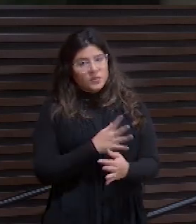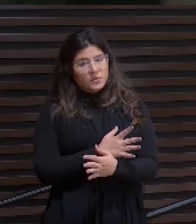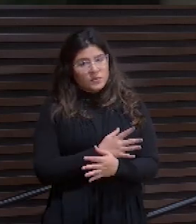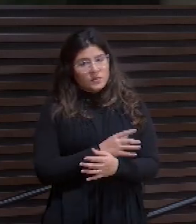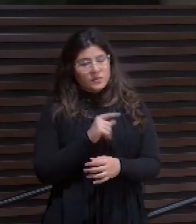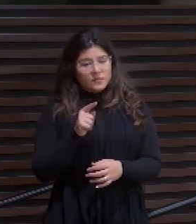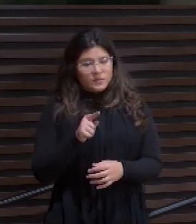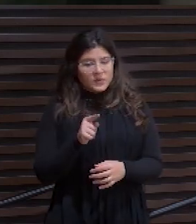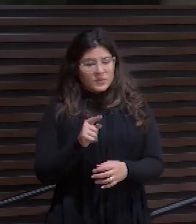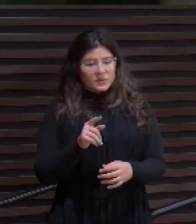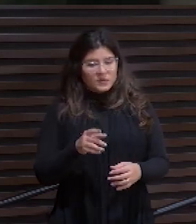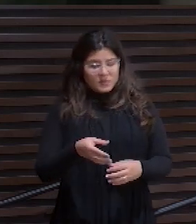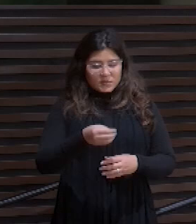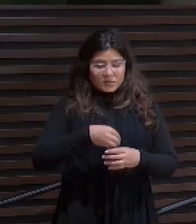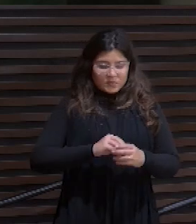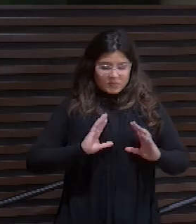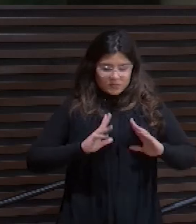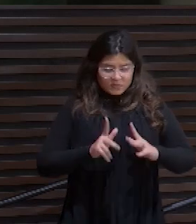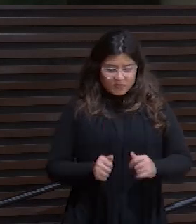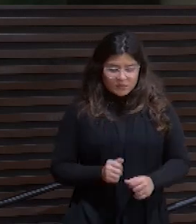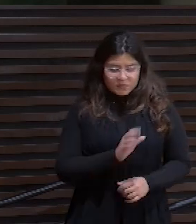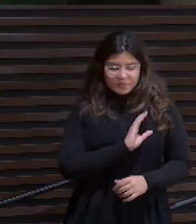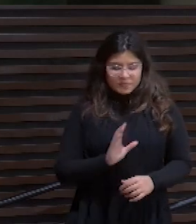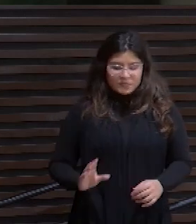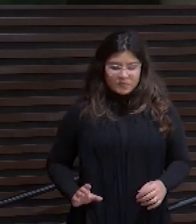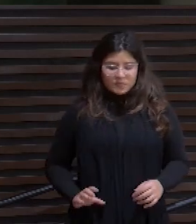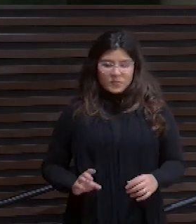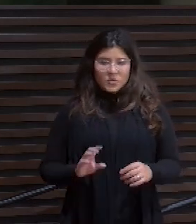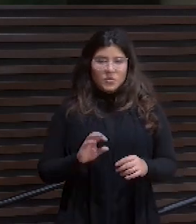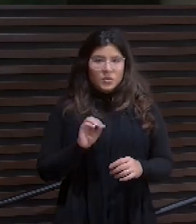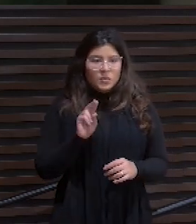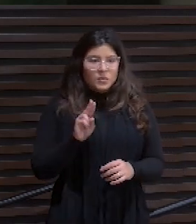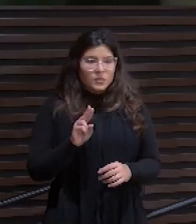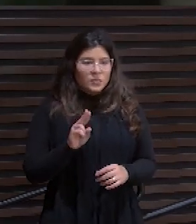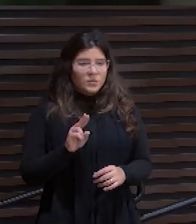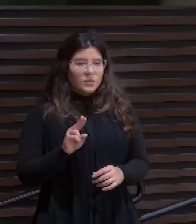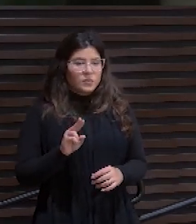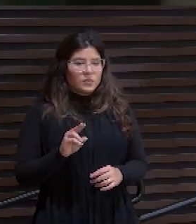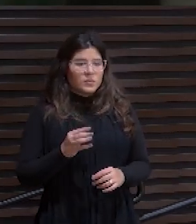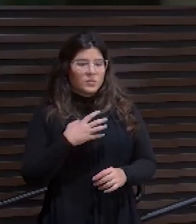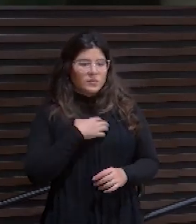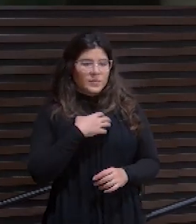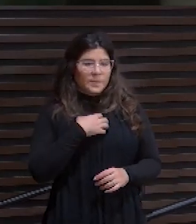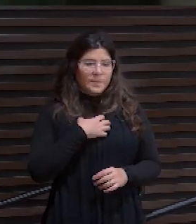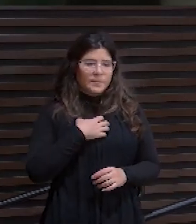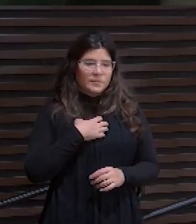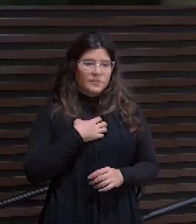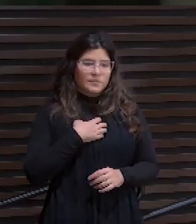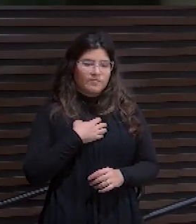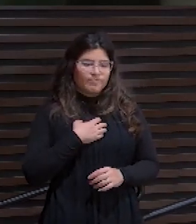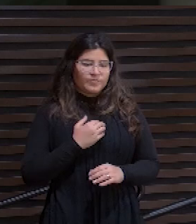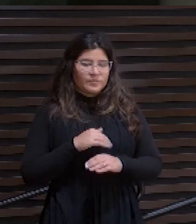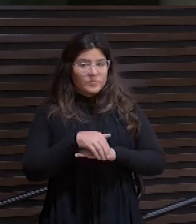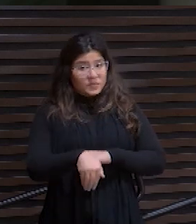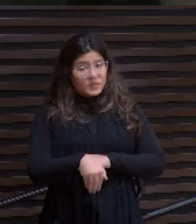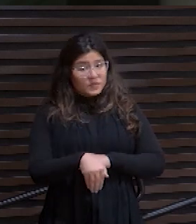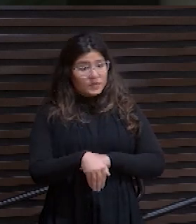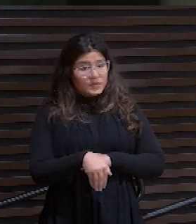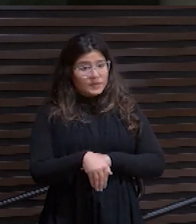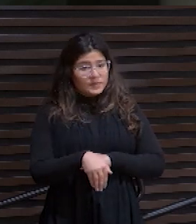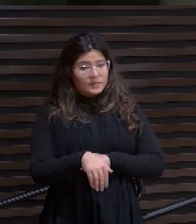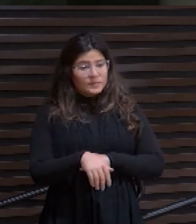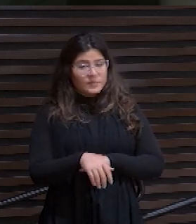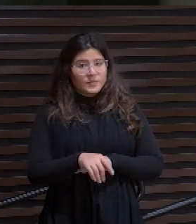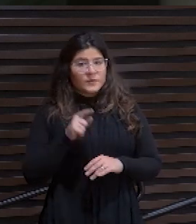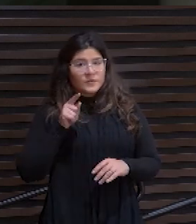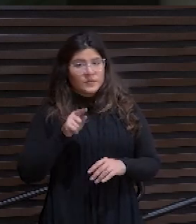sente excluído dessa realidade espiritual, rejeitando o evangelho da graça de Deus? Que você reflita. Senhor,